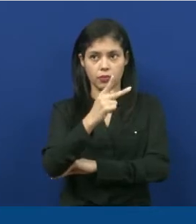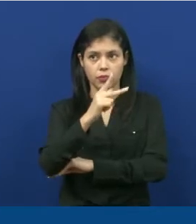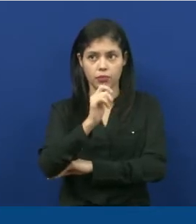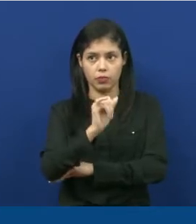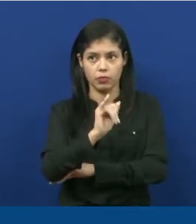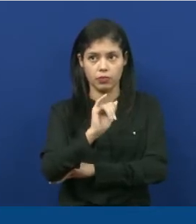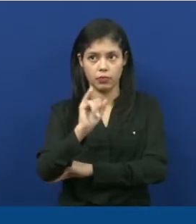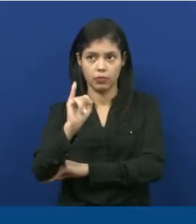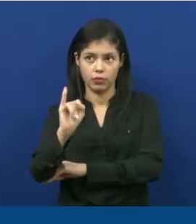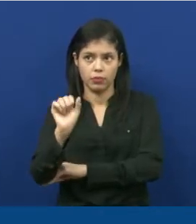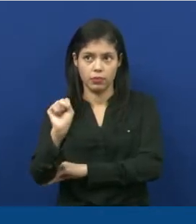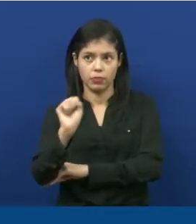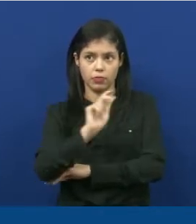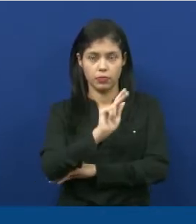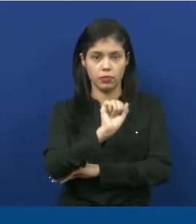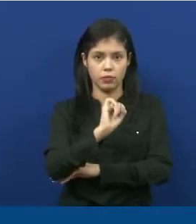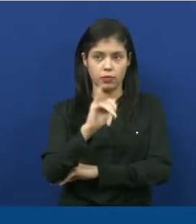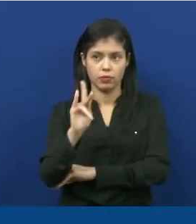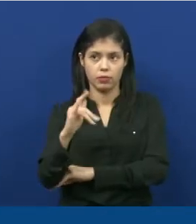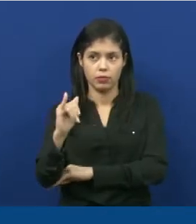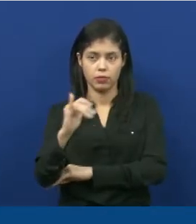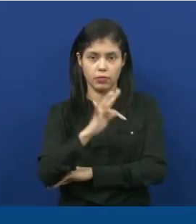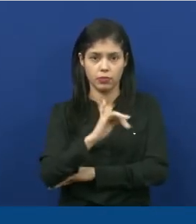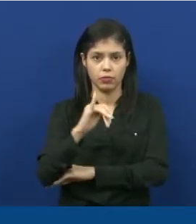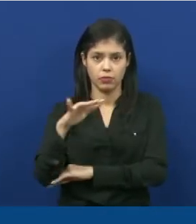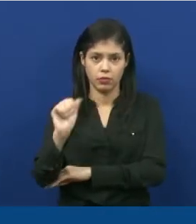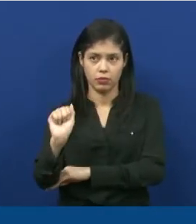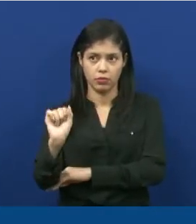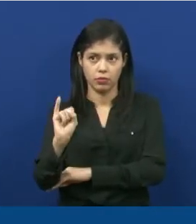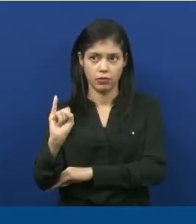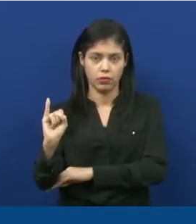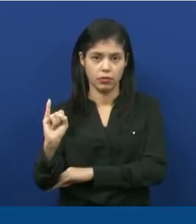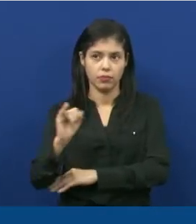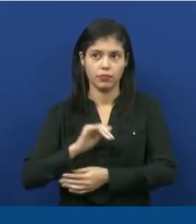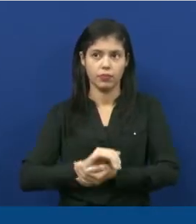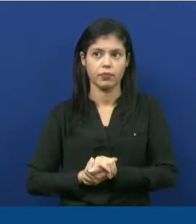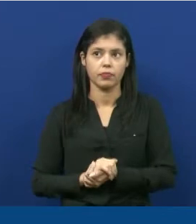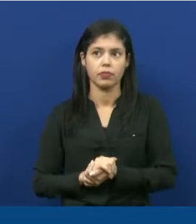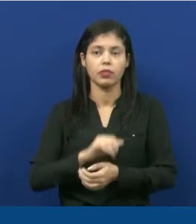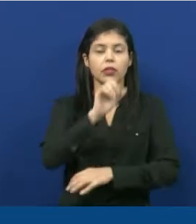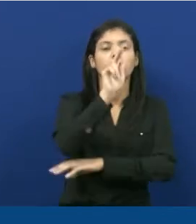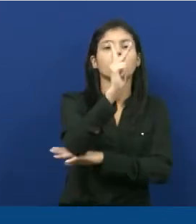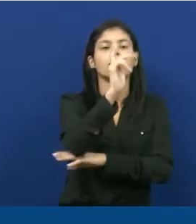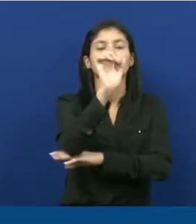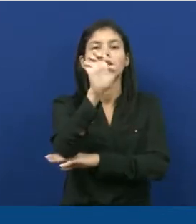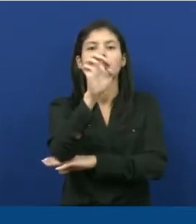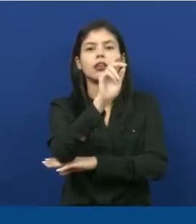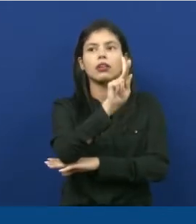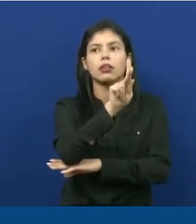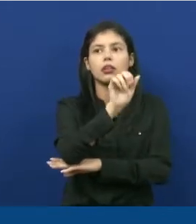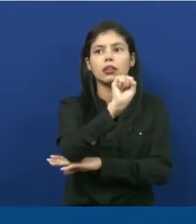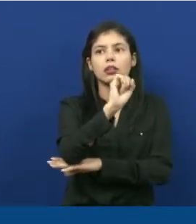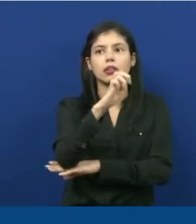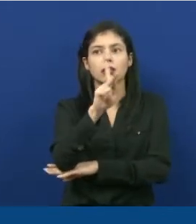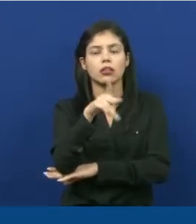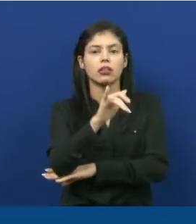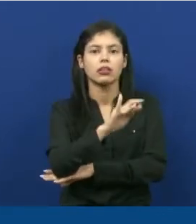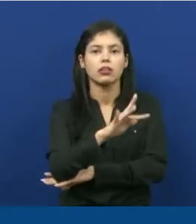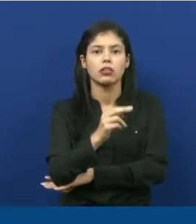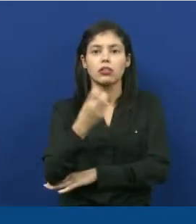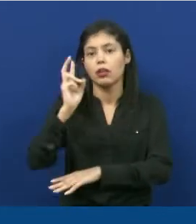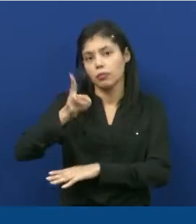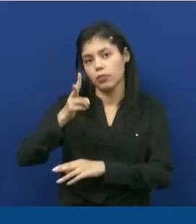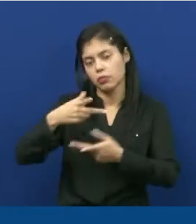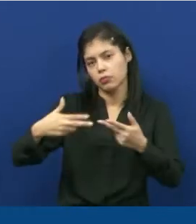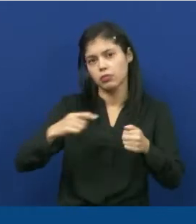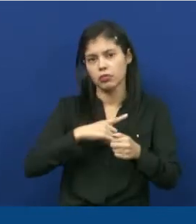He is. She is. It is. Lembra do he, she, it? Que quer dizer a mesma coisa, só muda o gênero. E